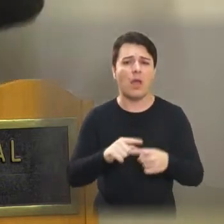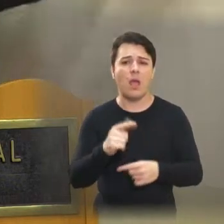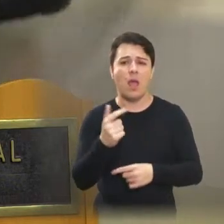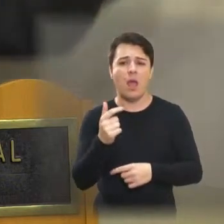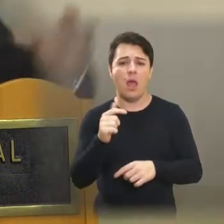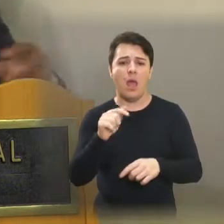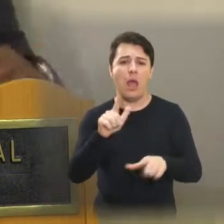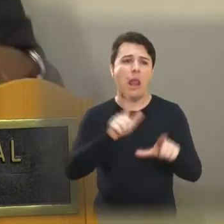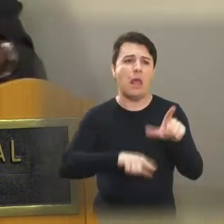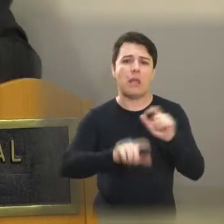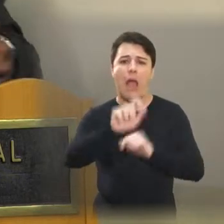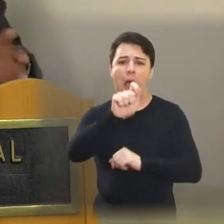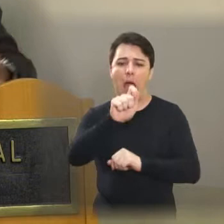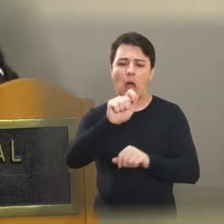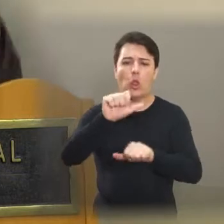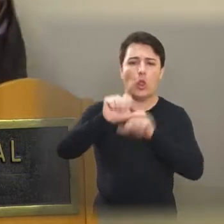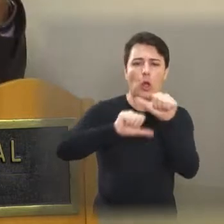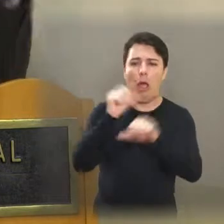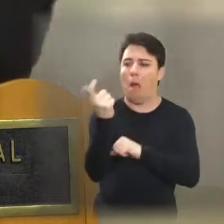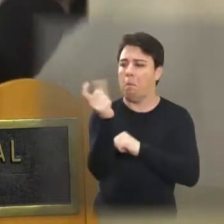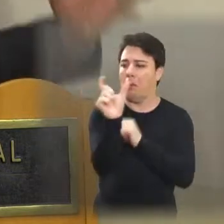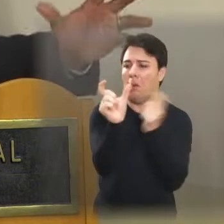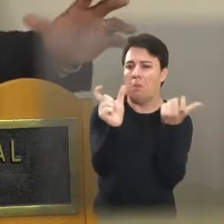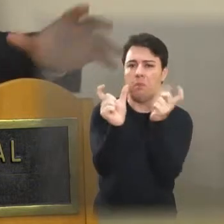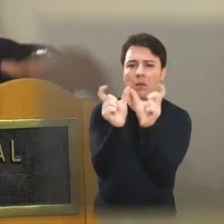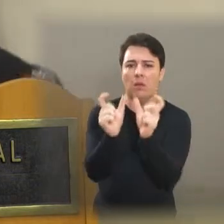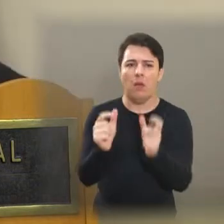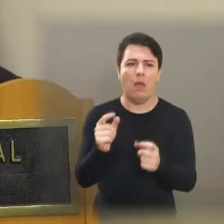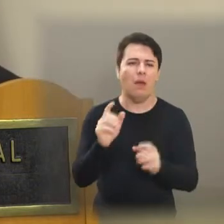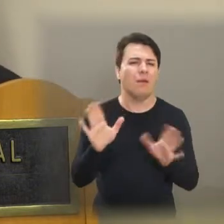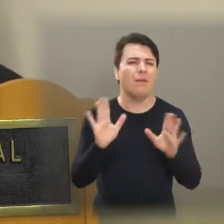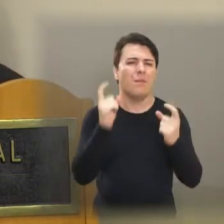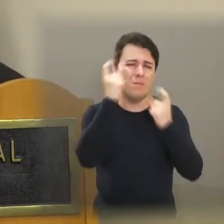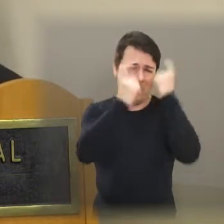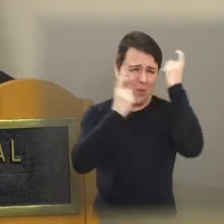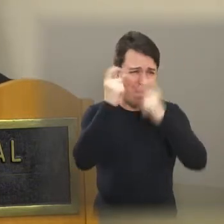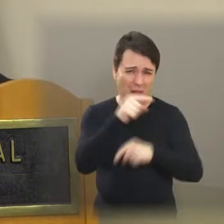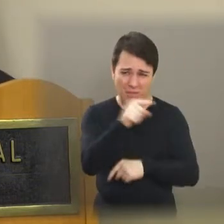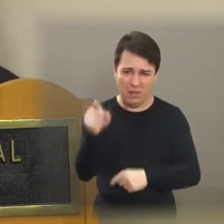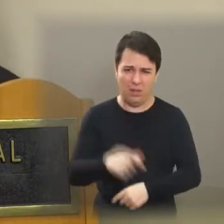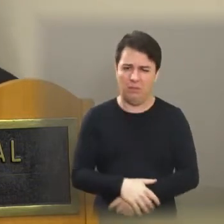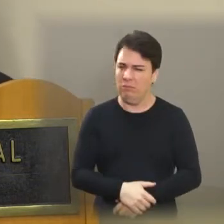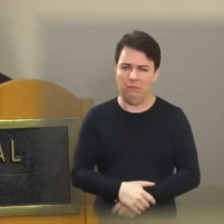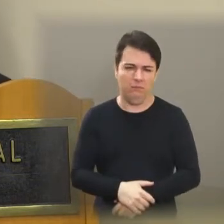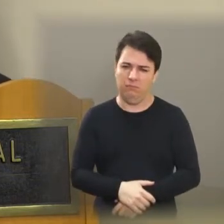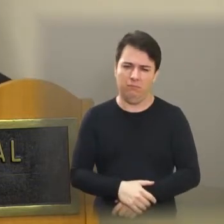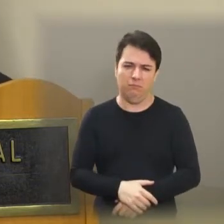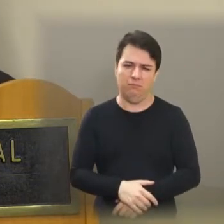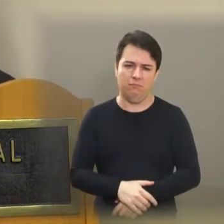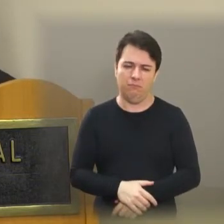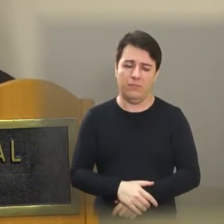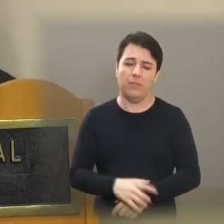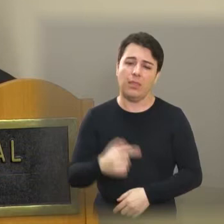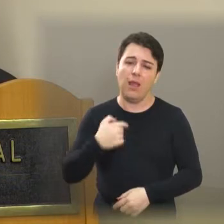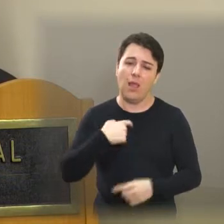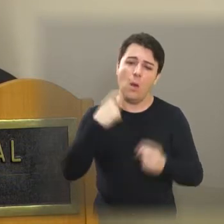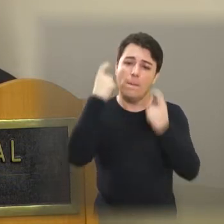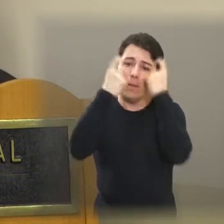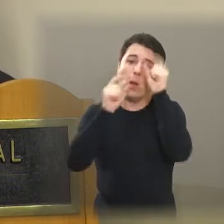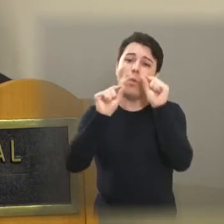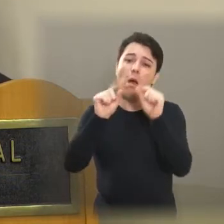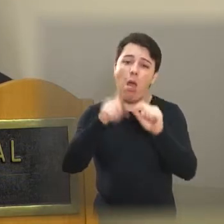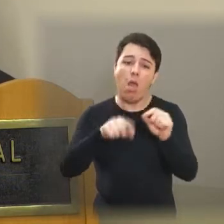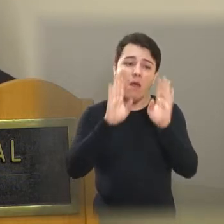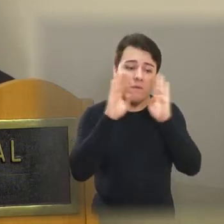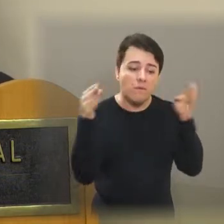aquele tumulto tudo. Pessoa que eu estou preocupado com vocês muito. Estou muito preocupado com vocês, primeiramente Deus. Eu estou preocupado dos